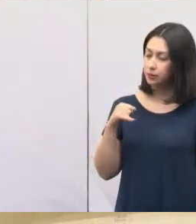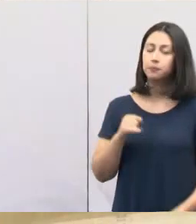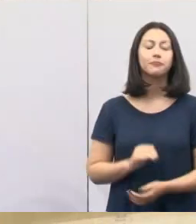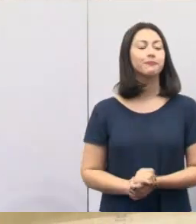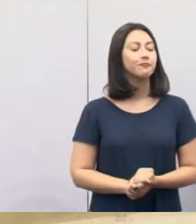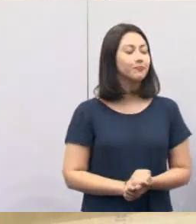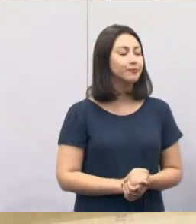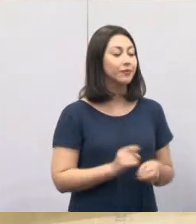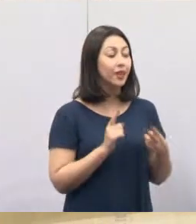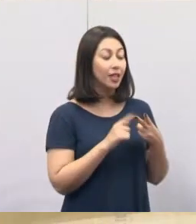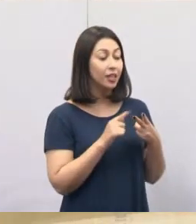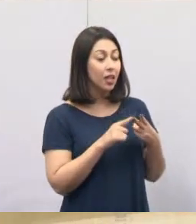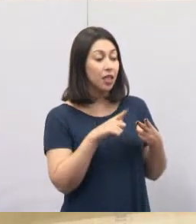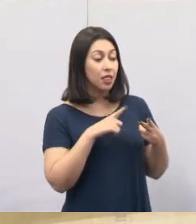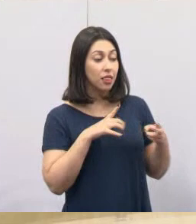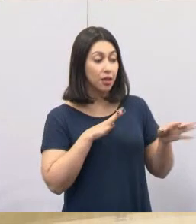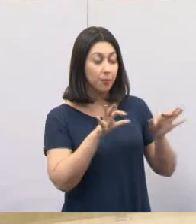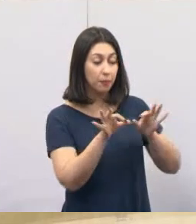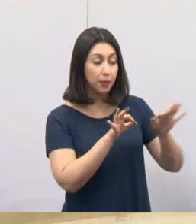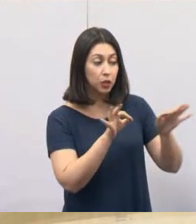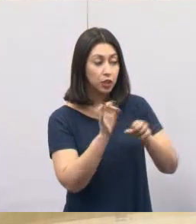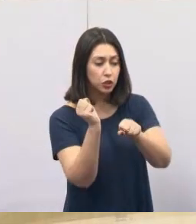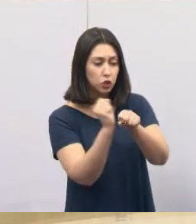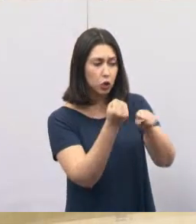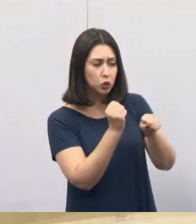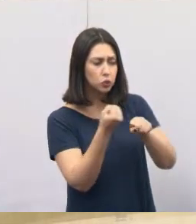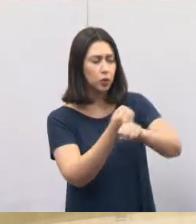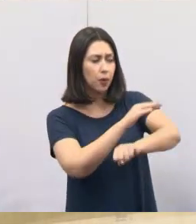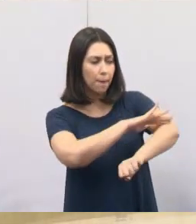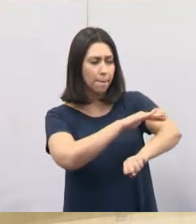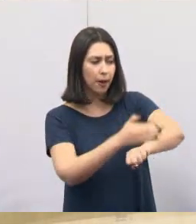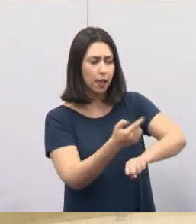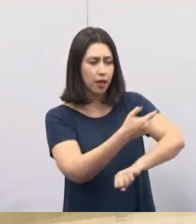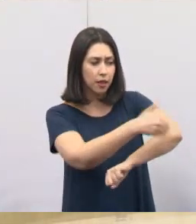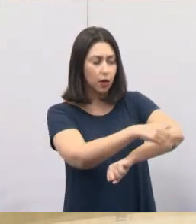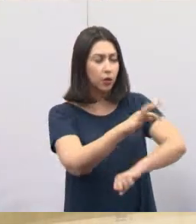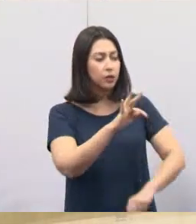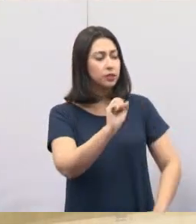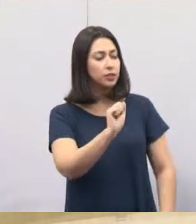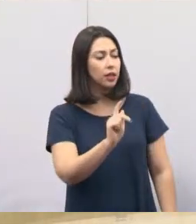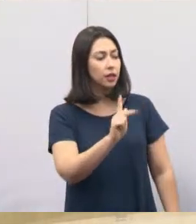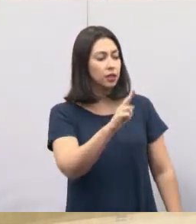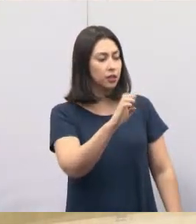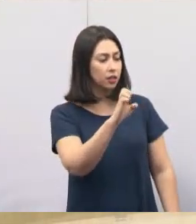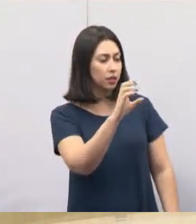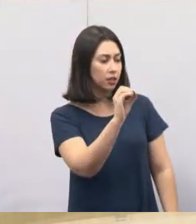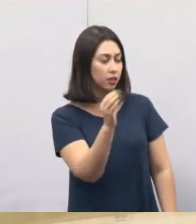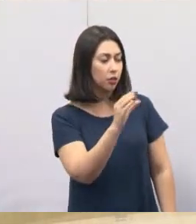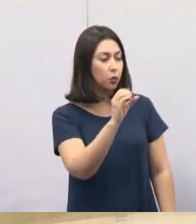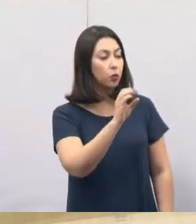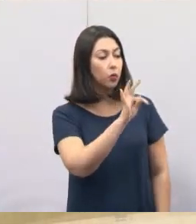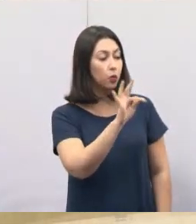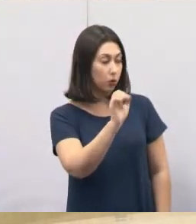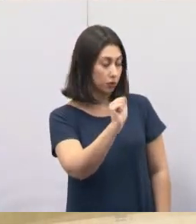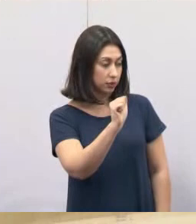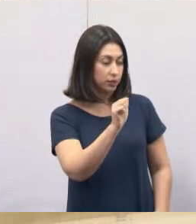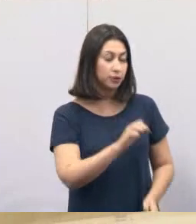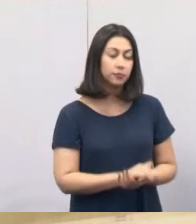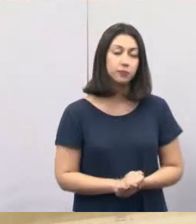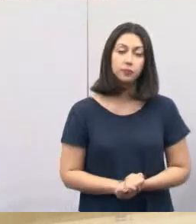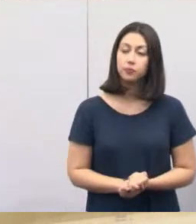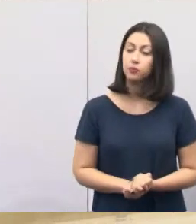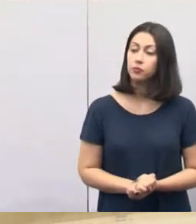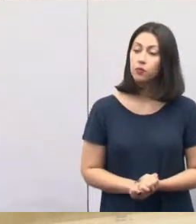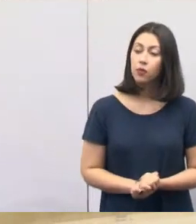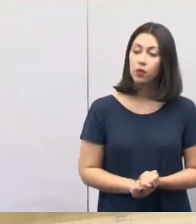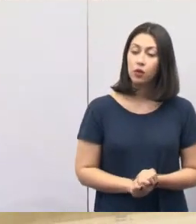2. Existe algum projeto para construção de lombada na rua Takeuota, próximo ao número 180, no Parque Meia Lua?